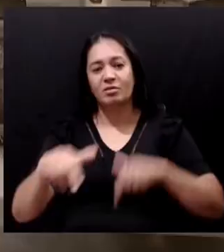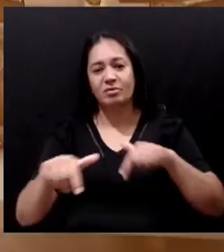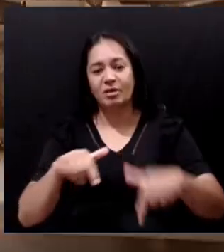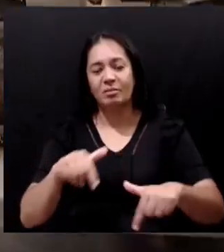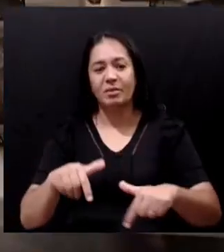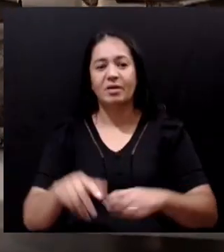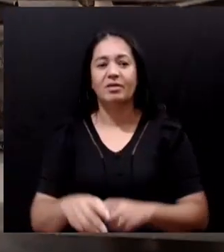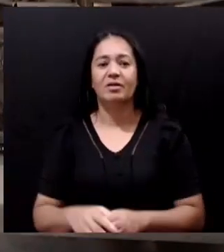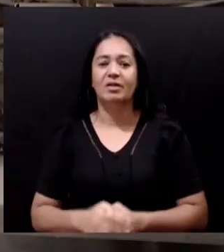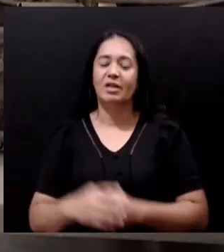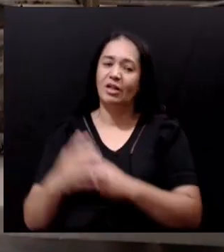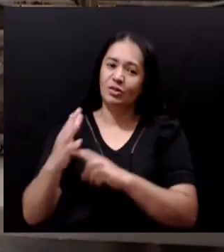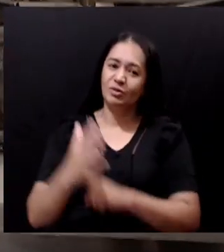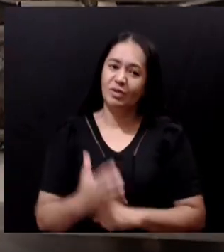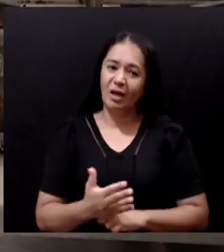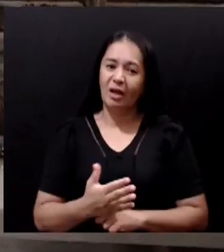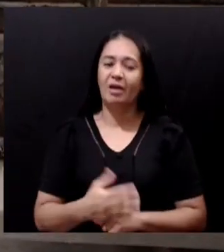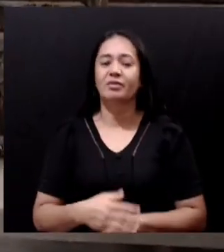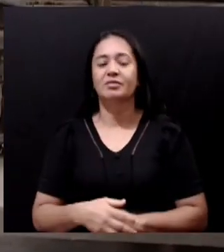ajudar.